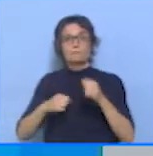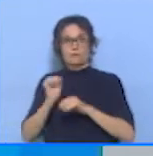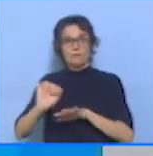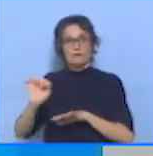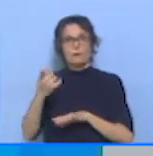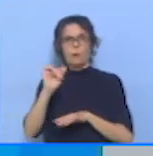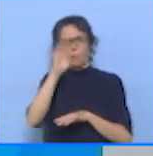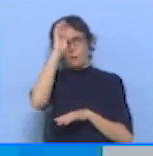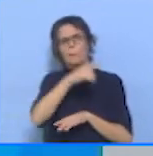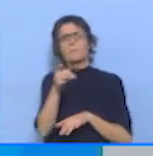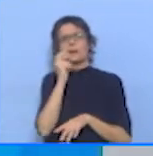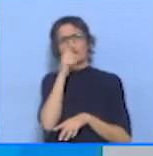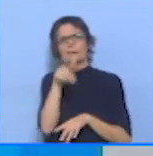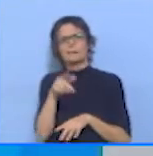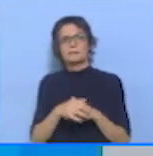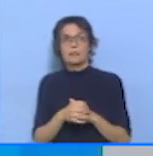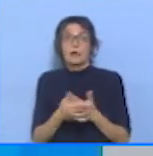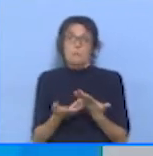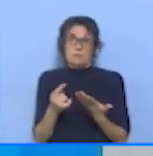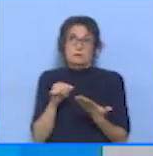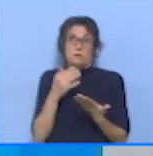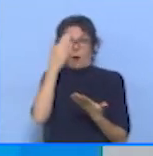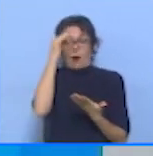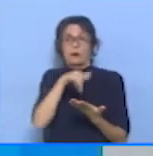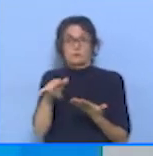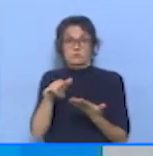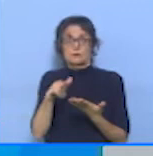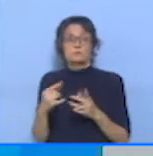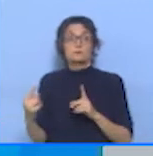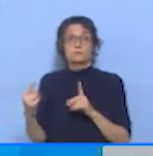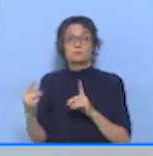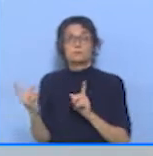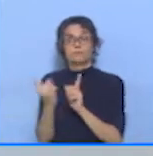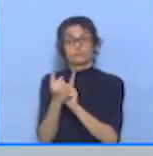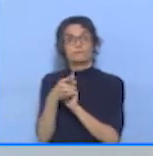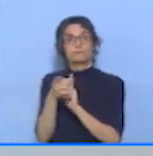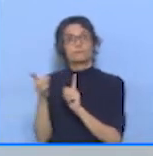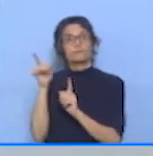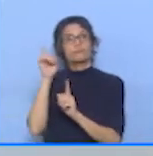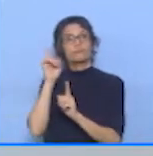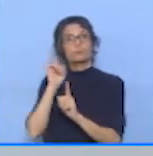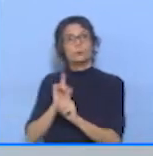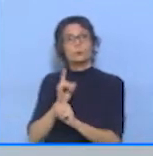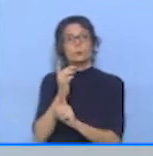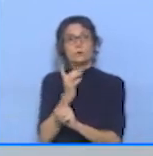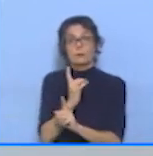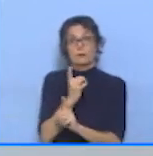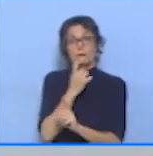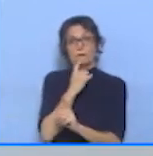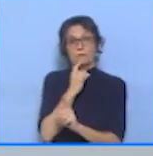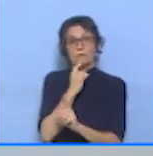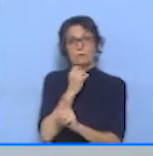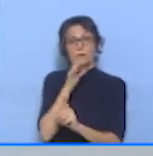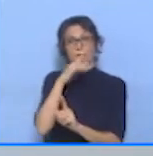falaram alguns minutos sobre isso quando se encontraram agora em abril na Praça de São Pedro. No dia 16 de abril. E sem